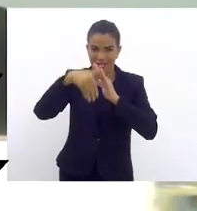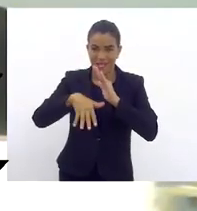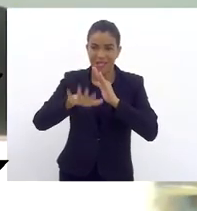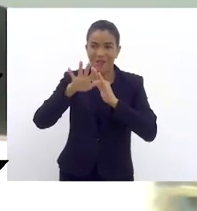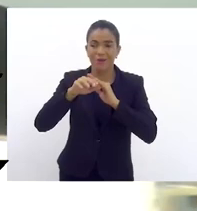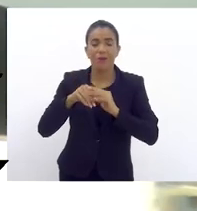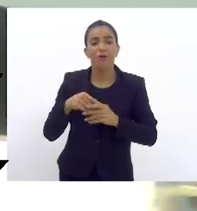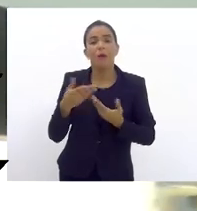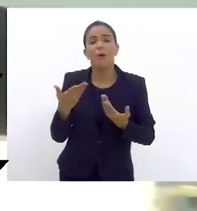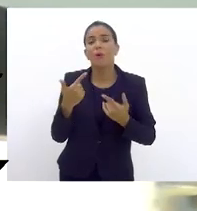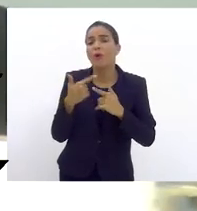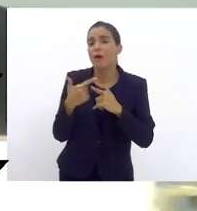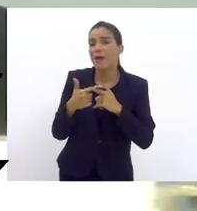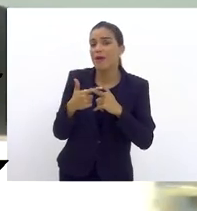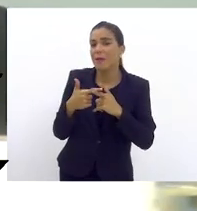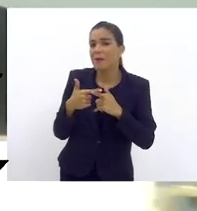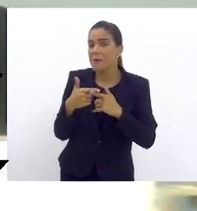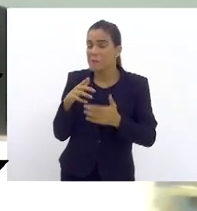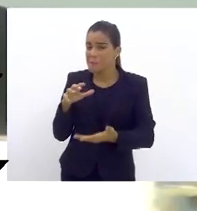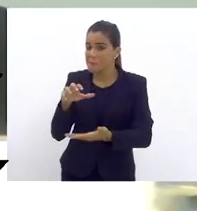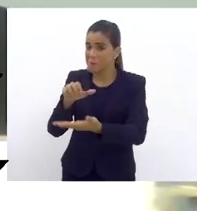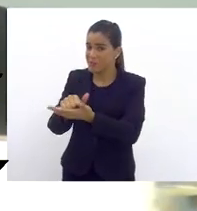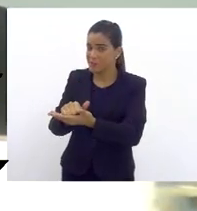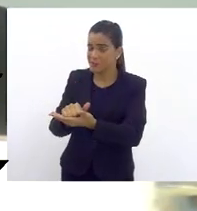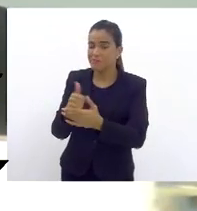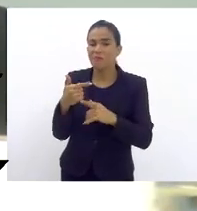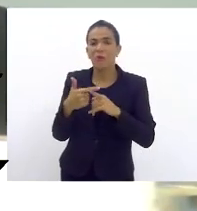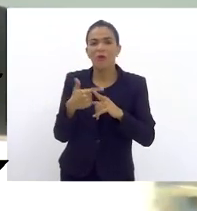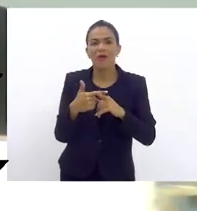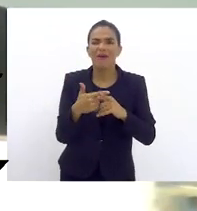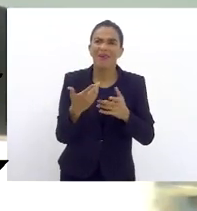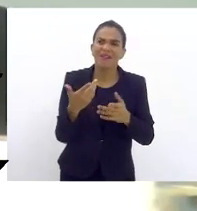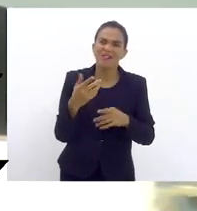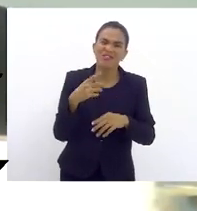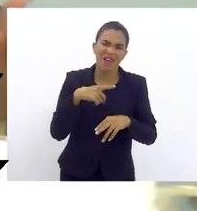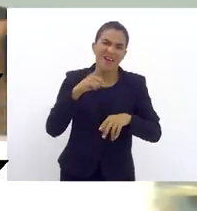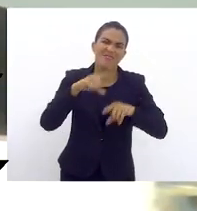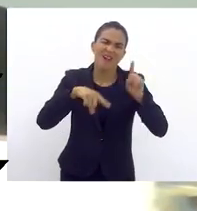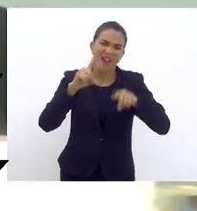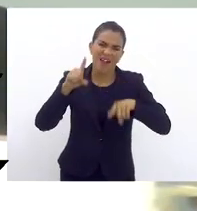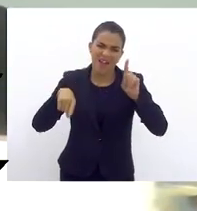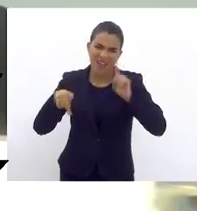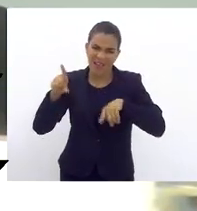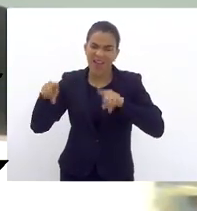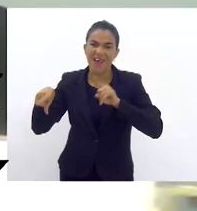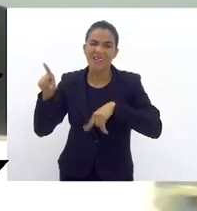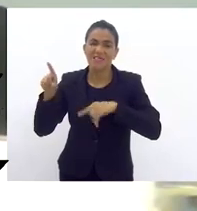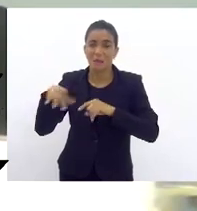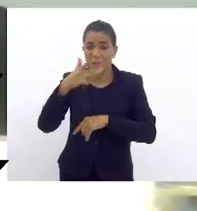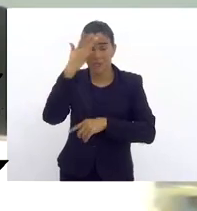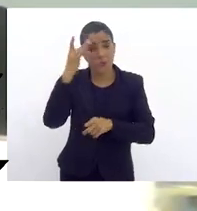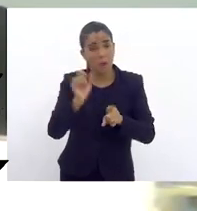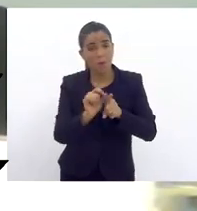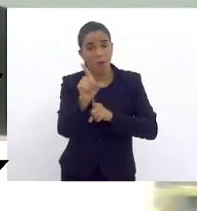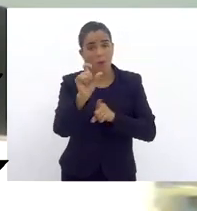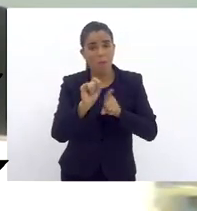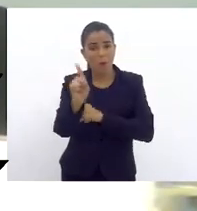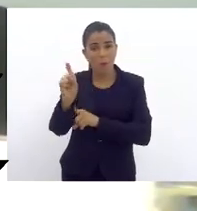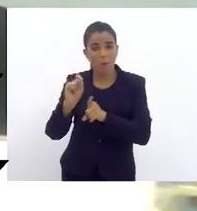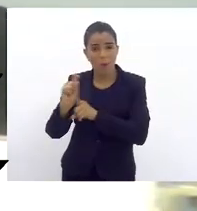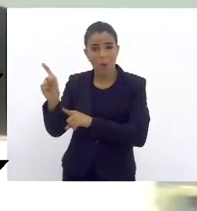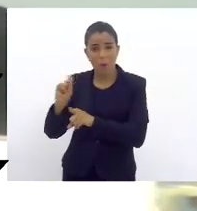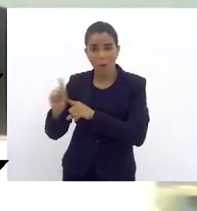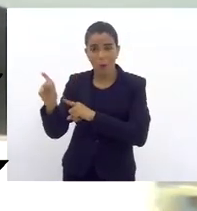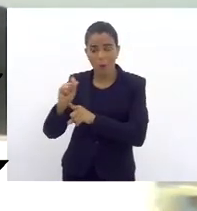deles de pertencer né porque às vezes teve várias reintegrações feitas despejos feitos né isso